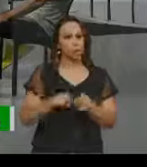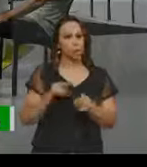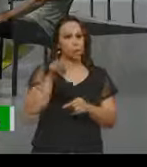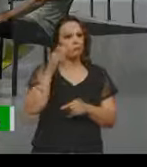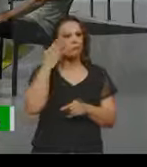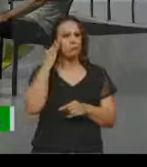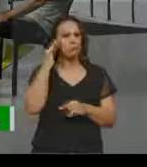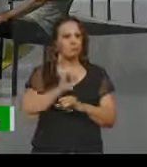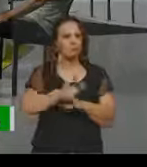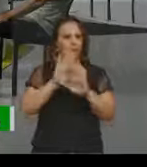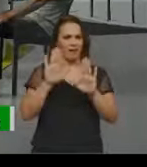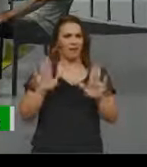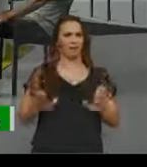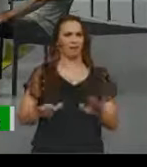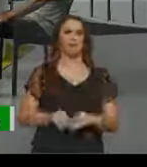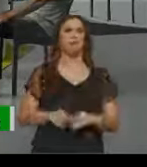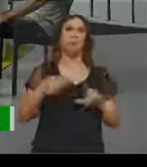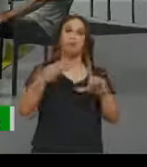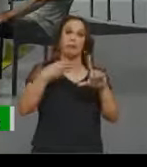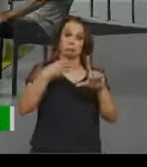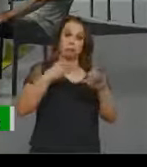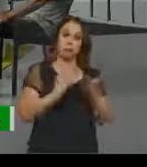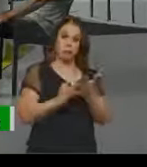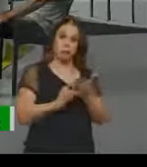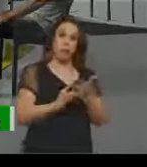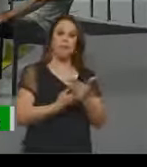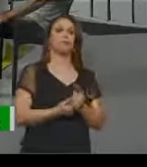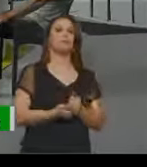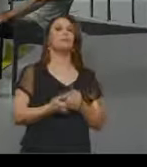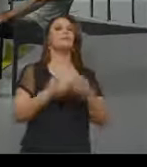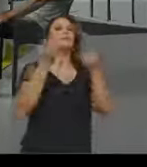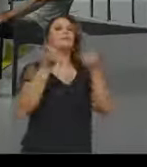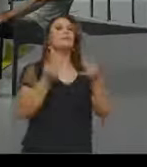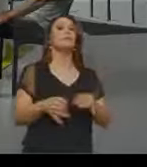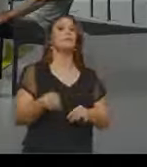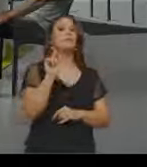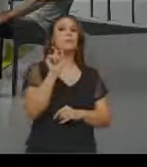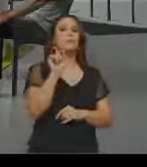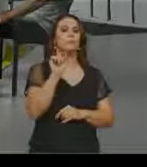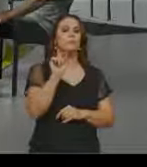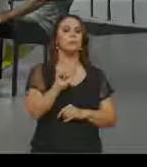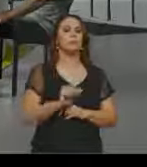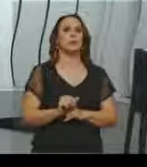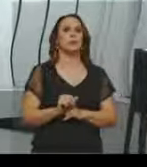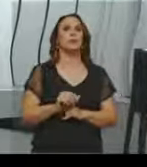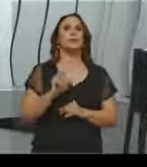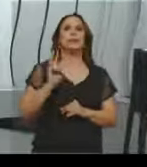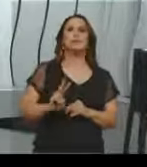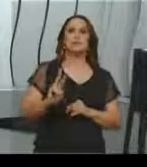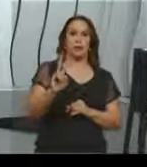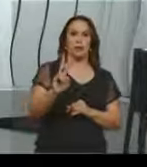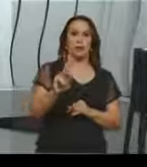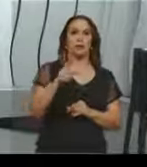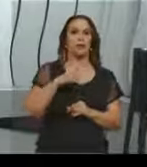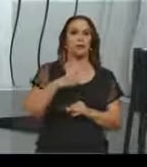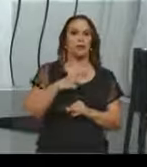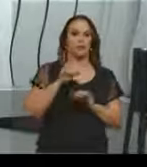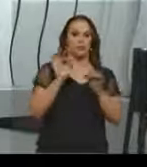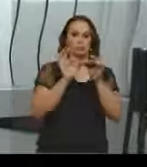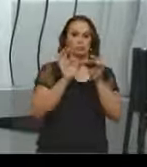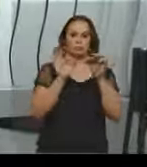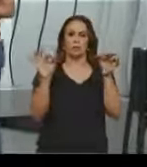Na aula, especificamente, eu trabalhei o seguinte, né? Eu falei com vocês que quando a gente tem um traço, nós falamos que